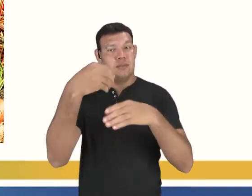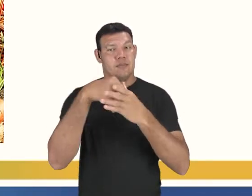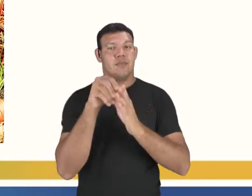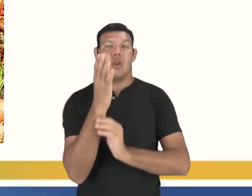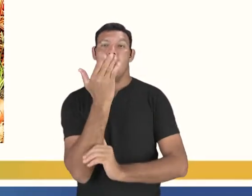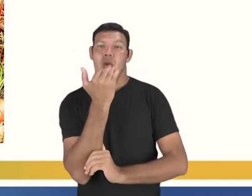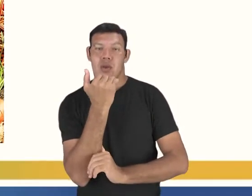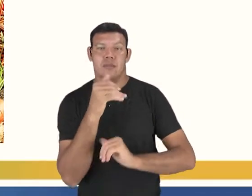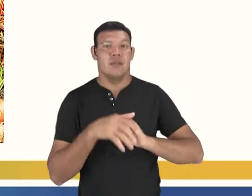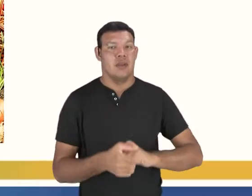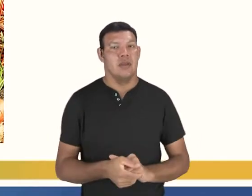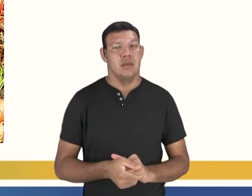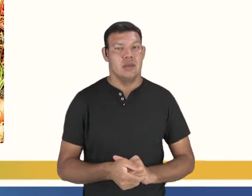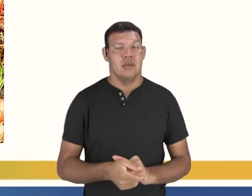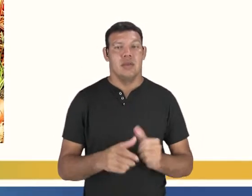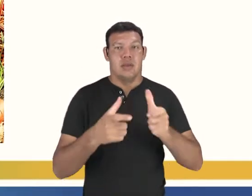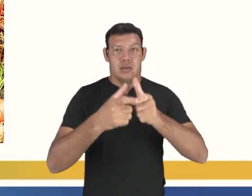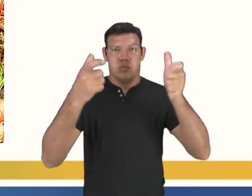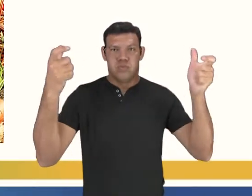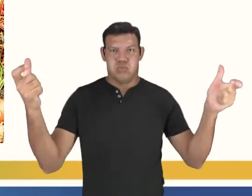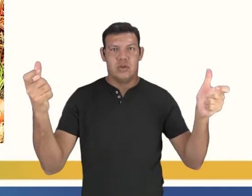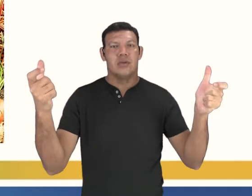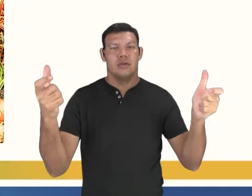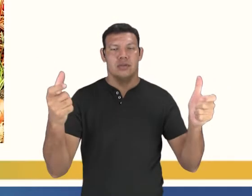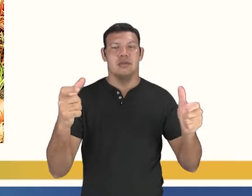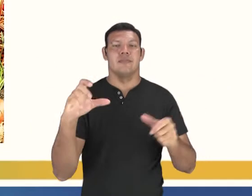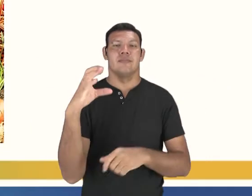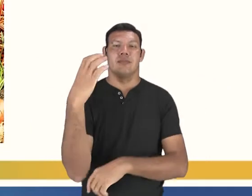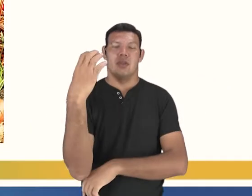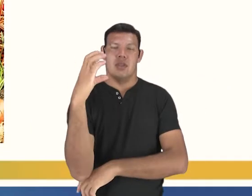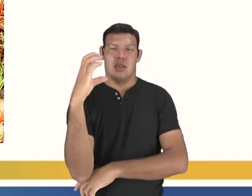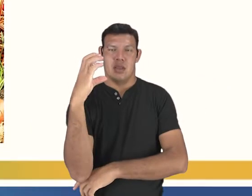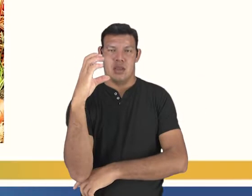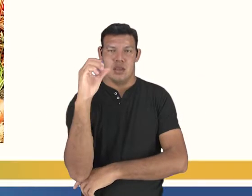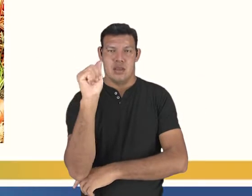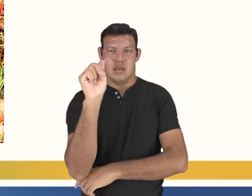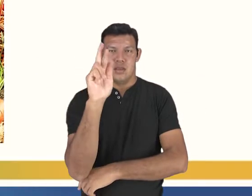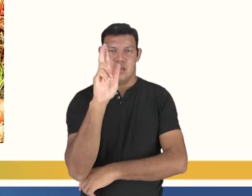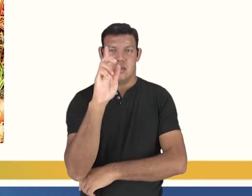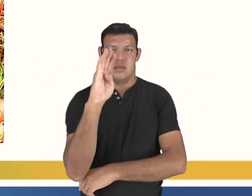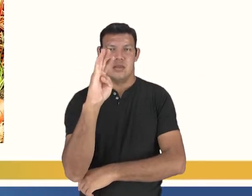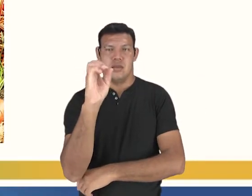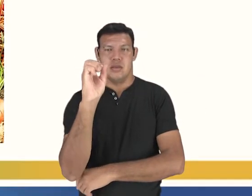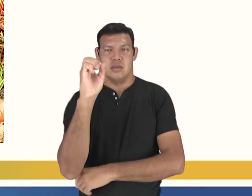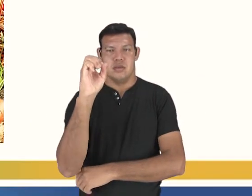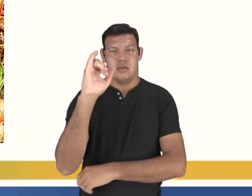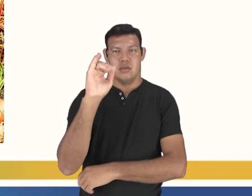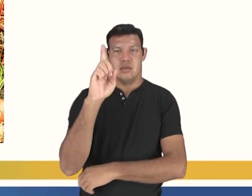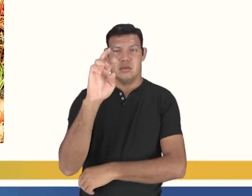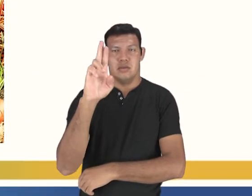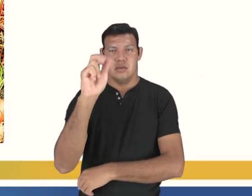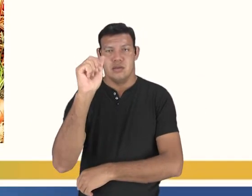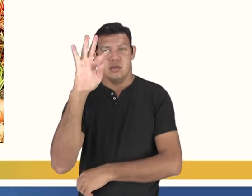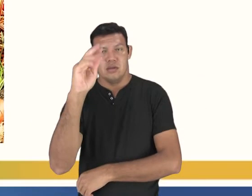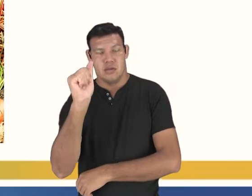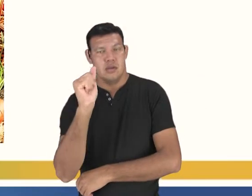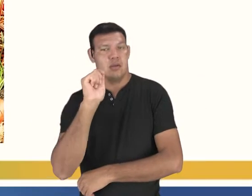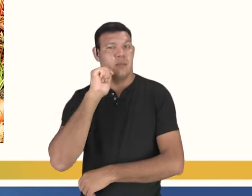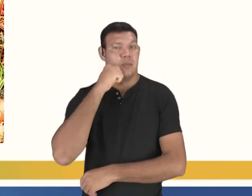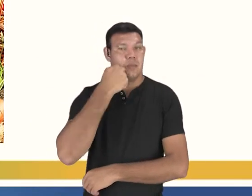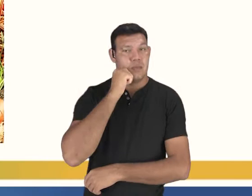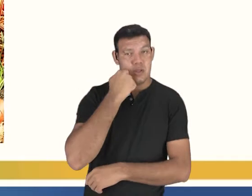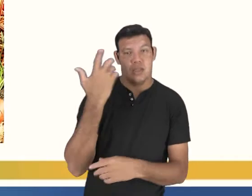Os principais grupos de macronutrientes que existem são os carboidratos, né, que são pães, massas, né, que fornecem